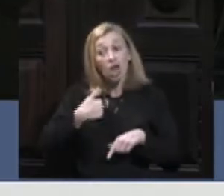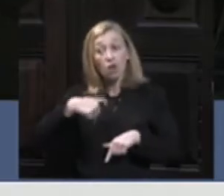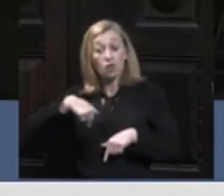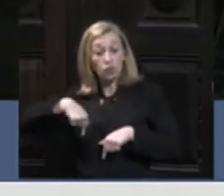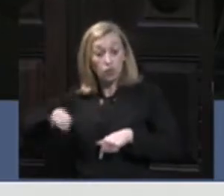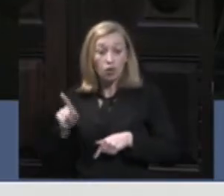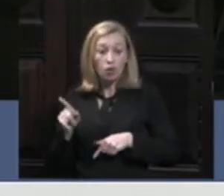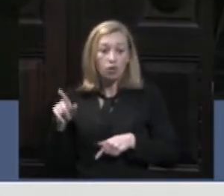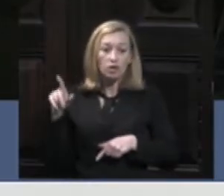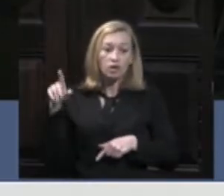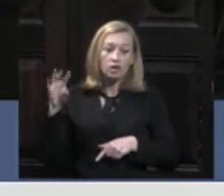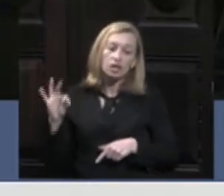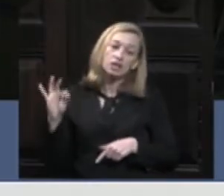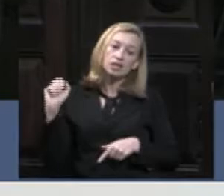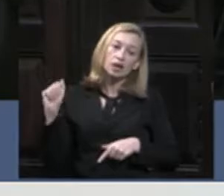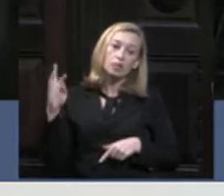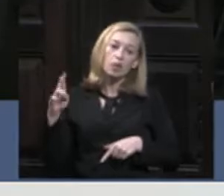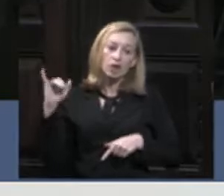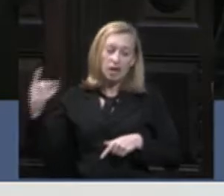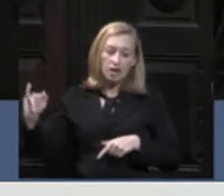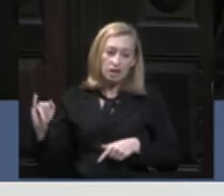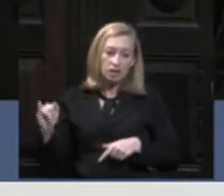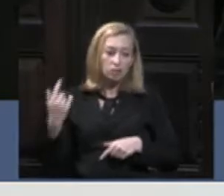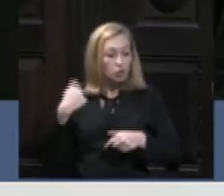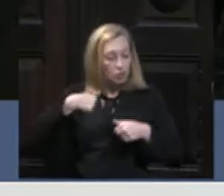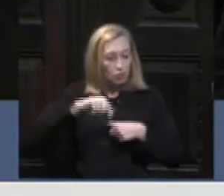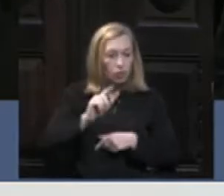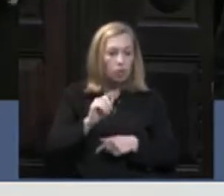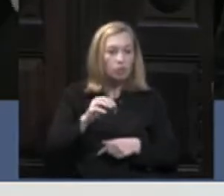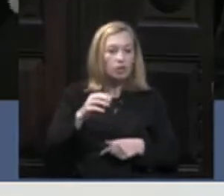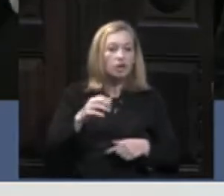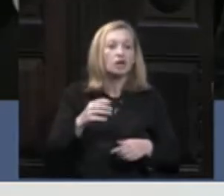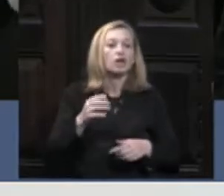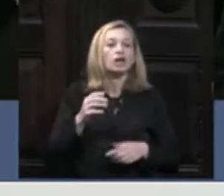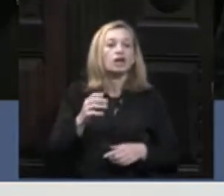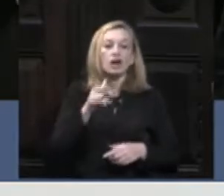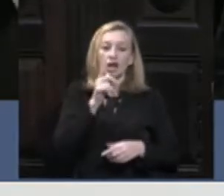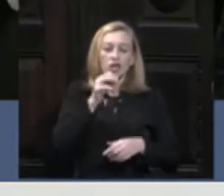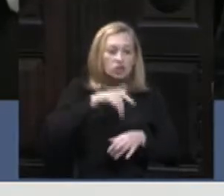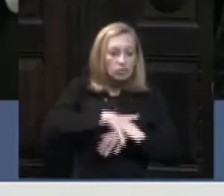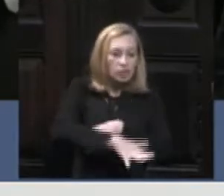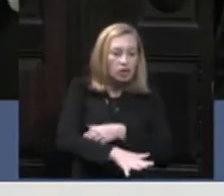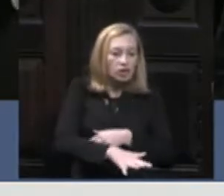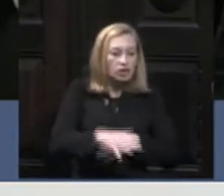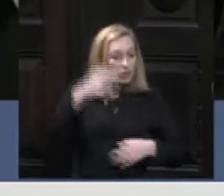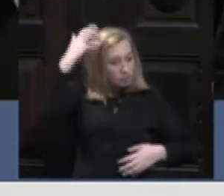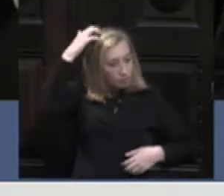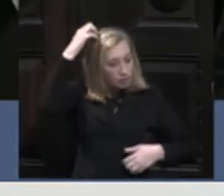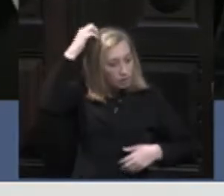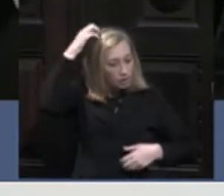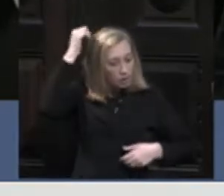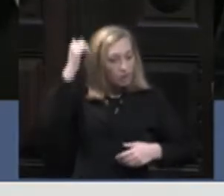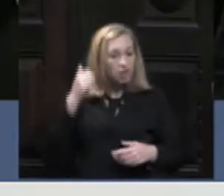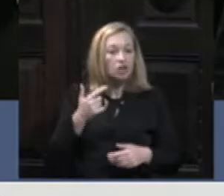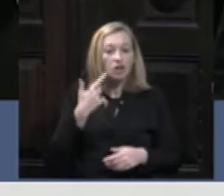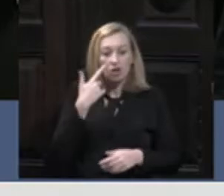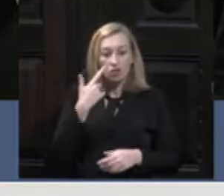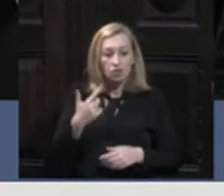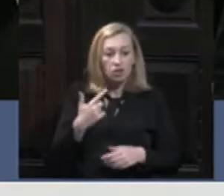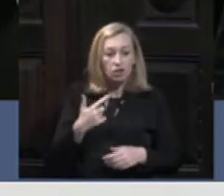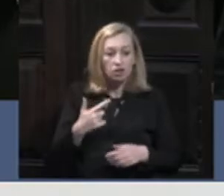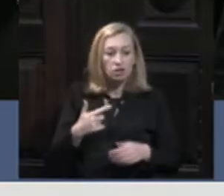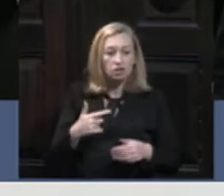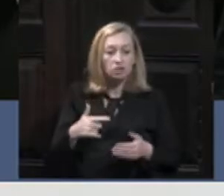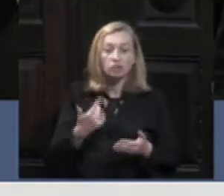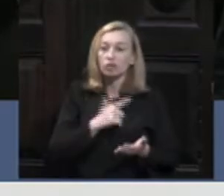Itaboraí para Cachoeiras de Macacu, na RJ 116, não está arriscado no asfalto